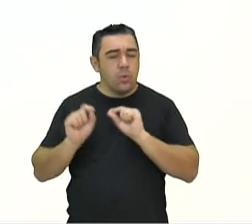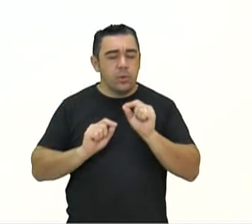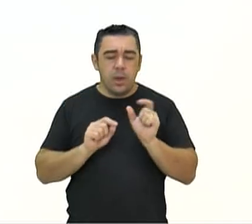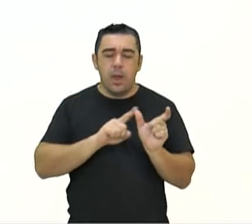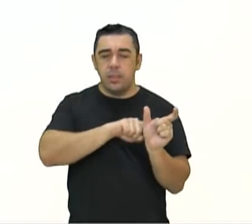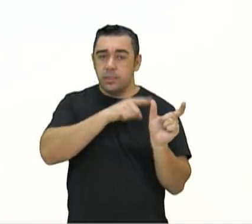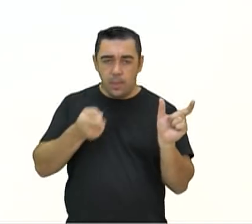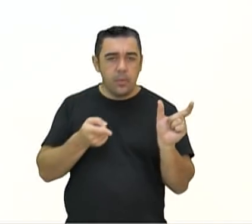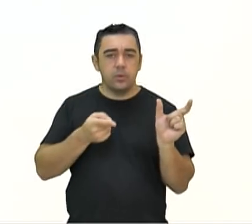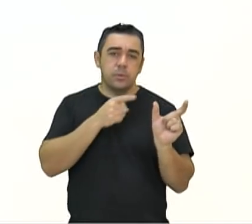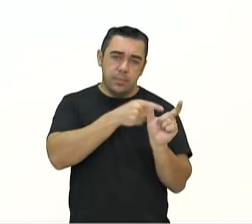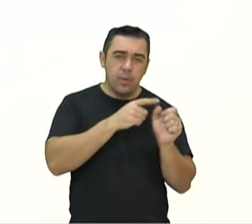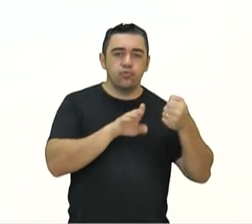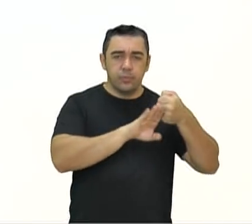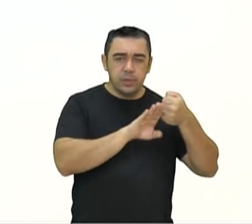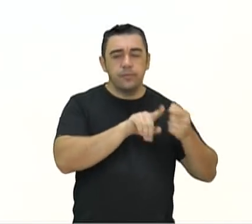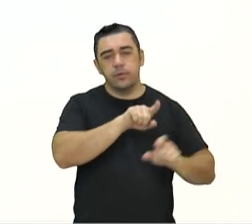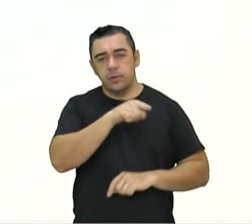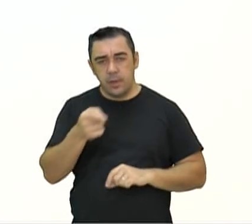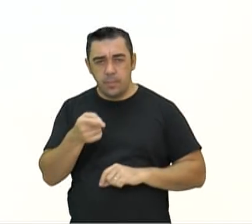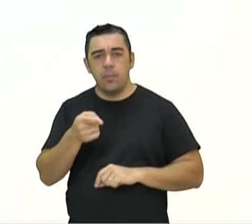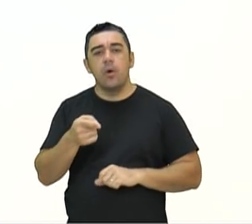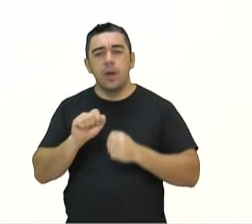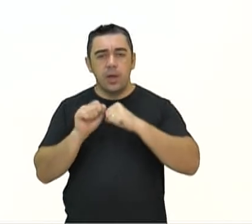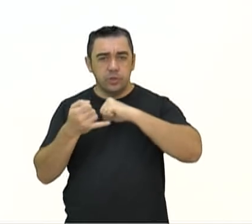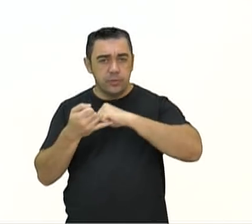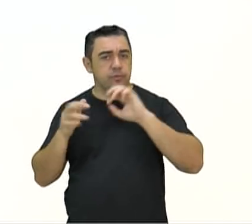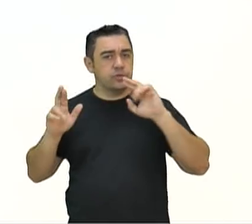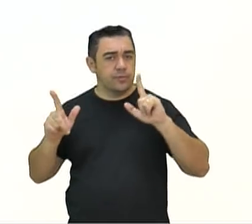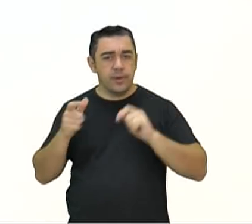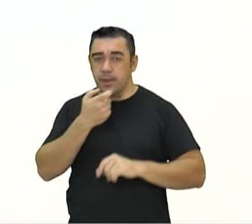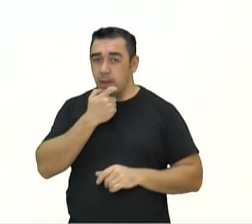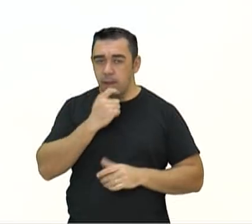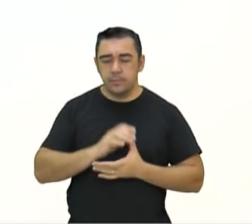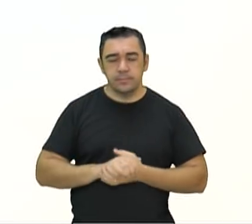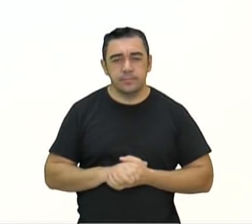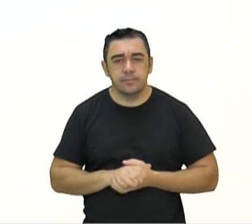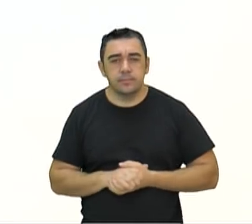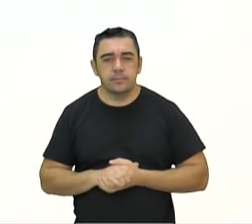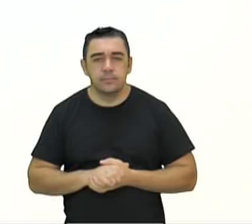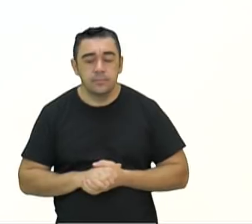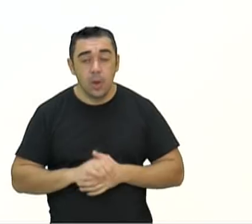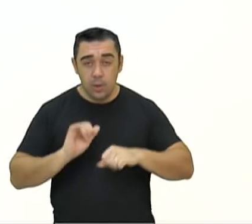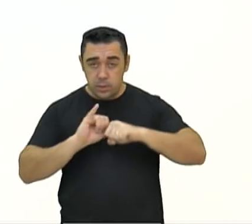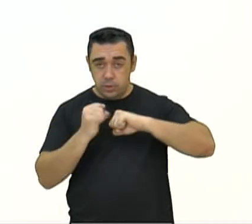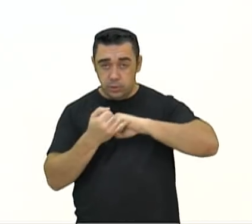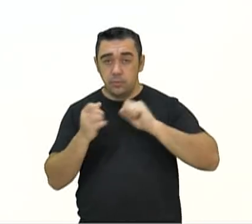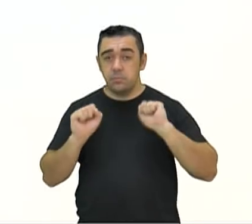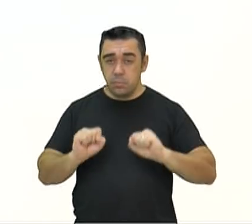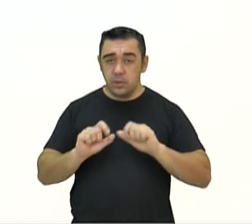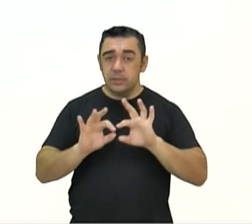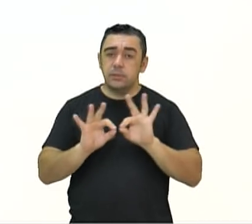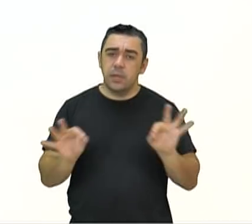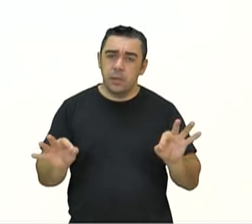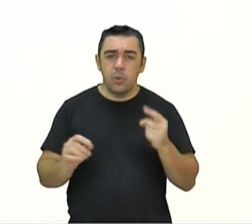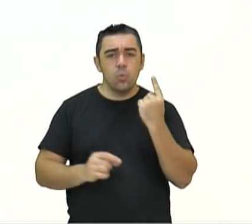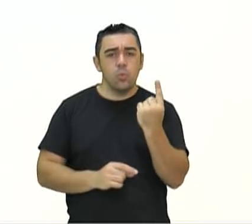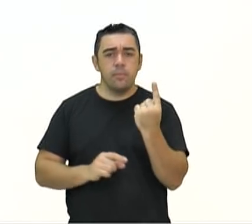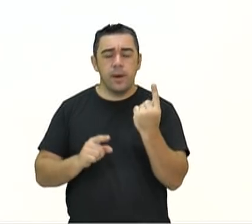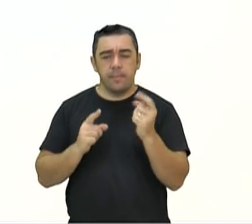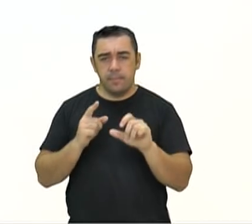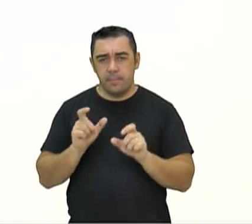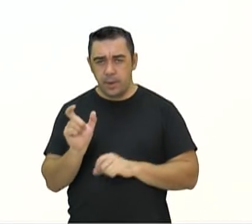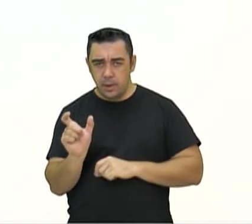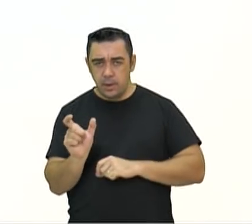vem depois, diferente do inglês, como a gente já tinha discutido, né? O adjetivo pode ser simples, formado por uma só